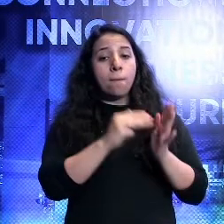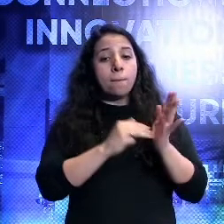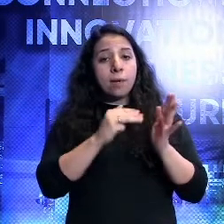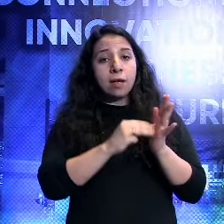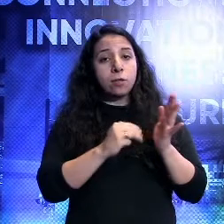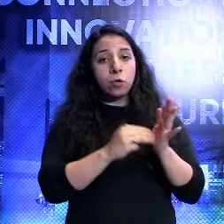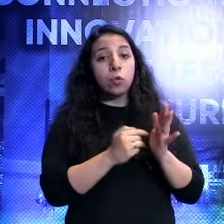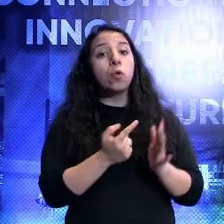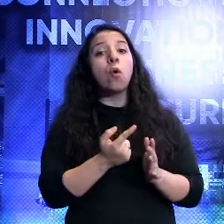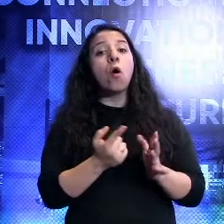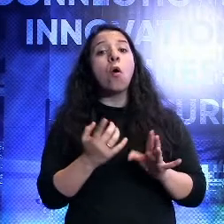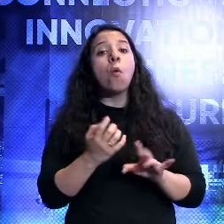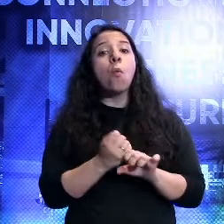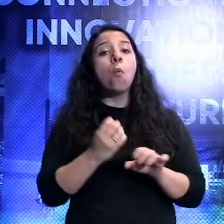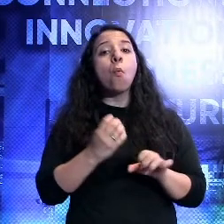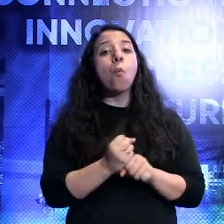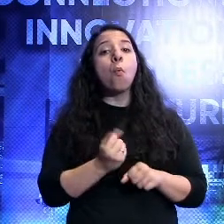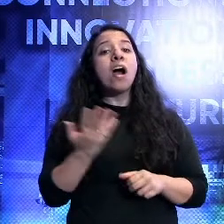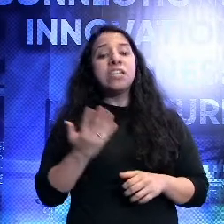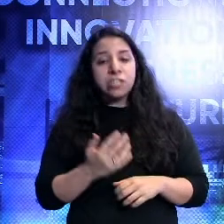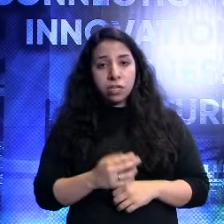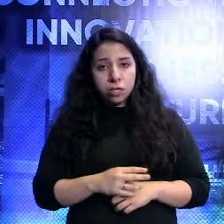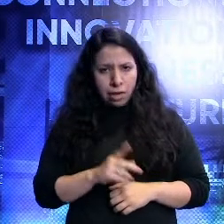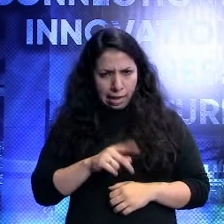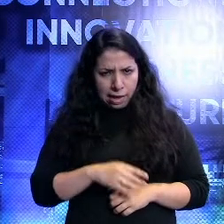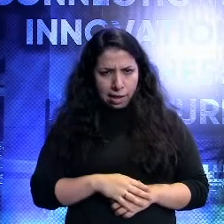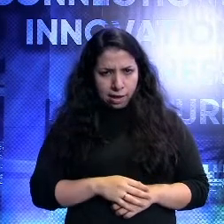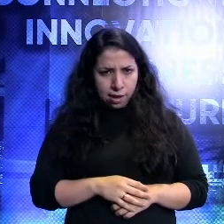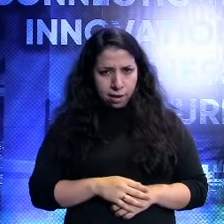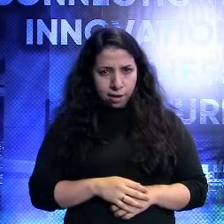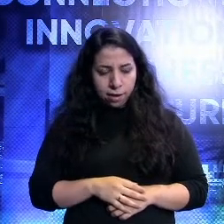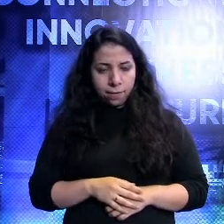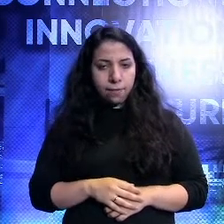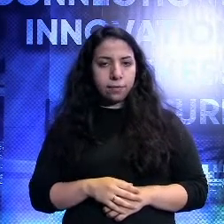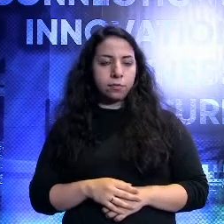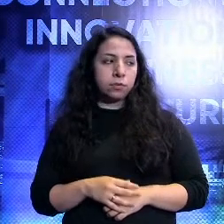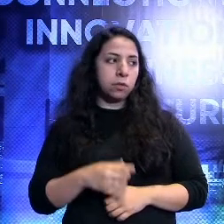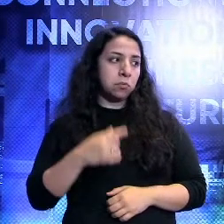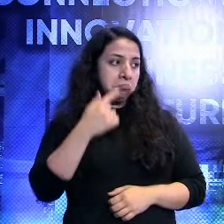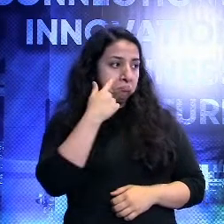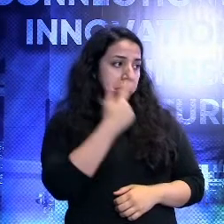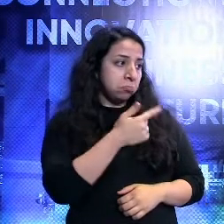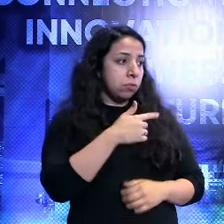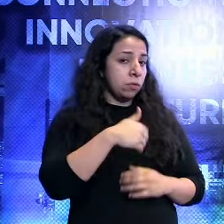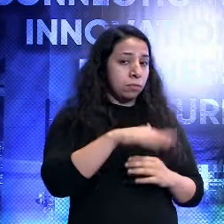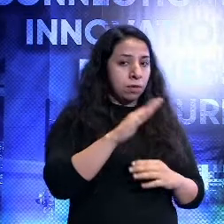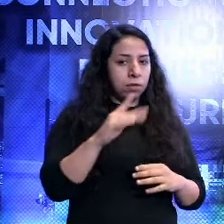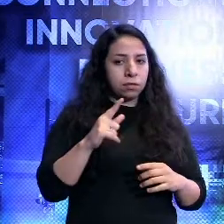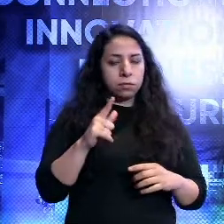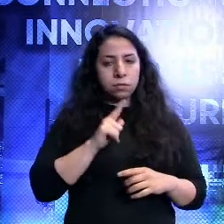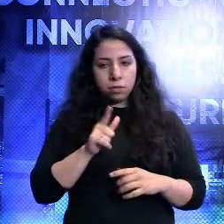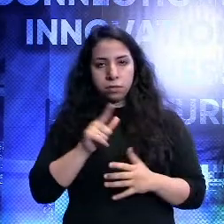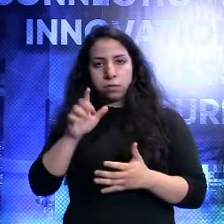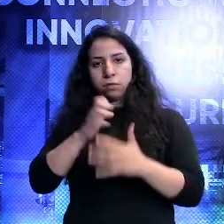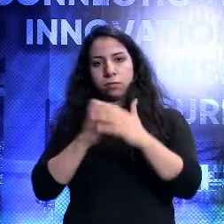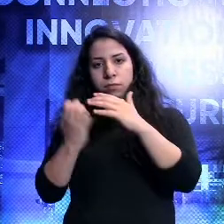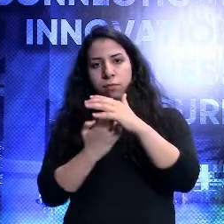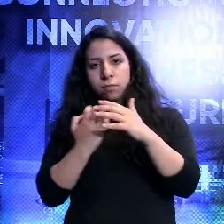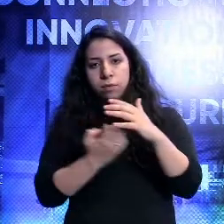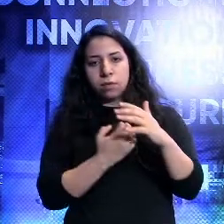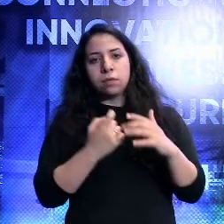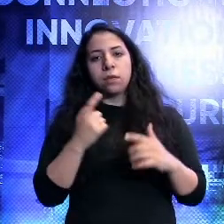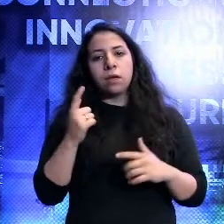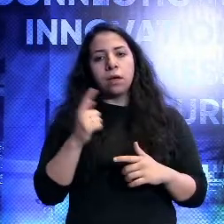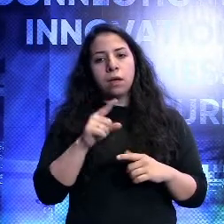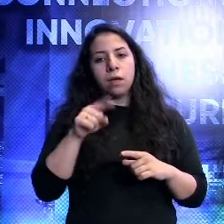utilizados. Deles, o que mais aparece nas empresas é clusterização, análise de cluster